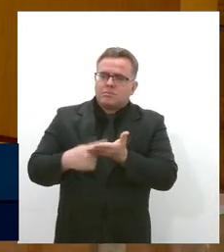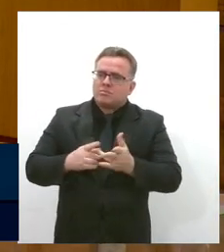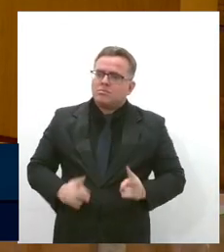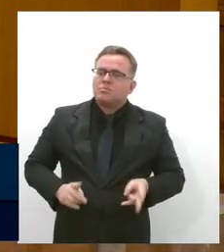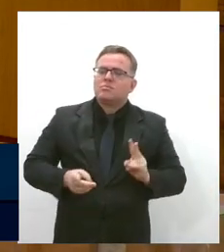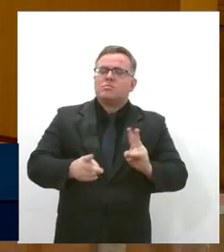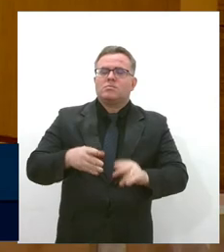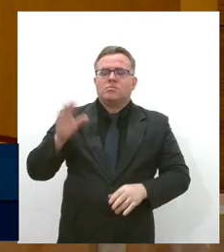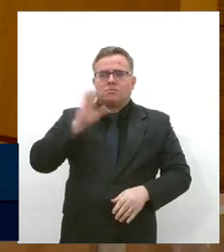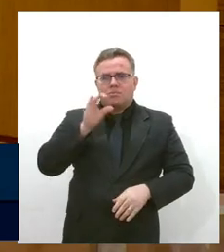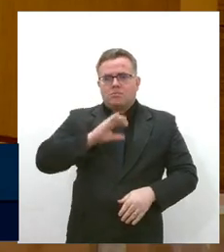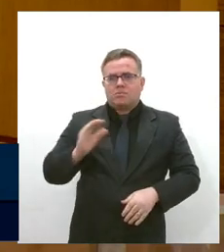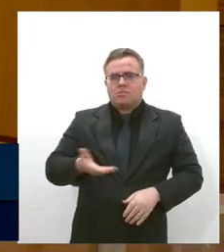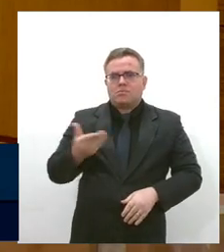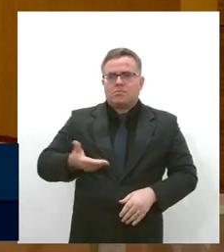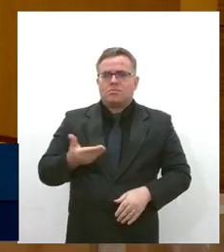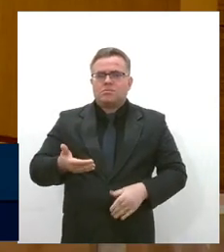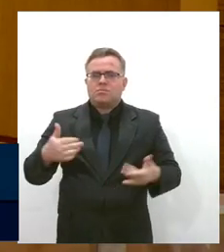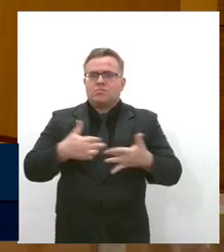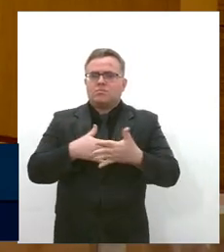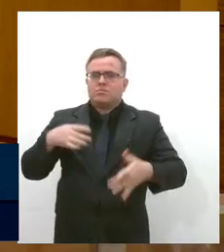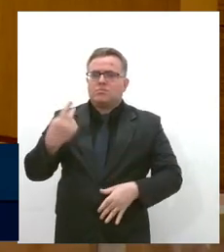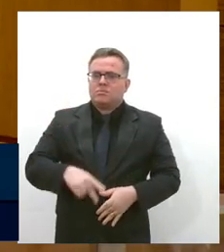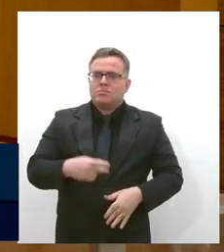Cidade Bíblica em nosso Estado. Obrigado a todos, senhor presidente.